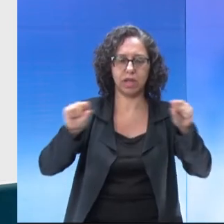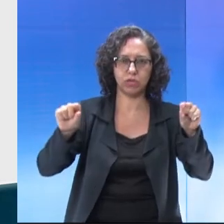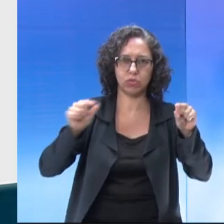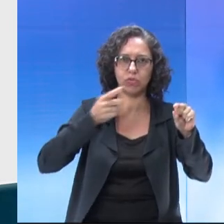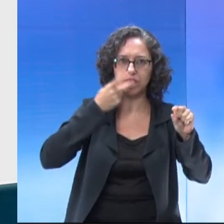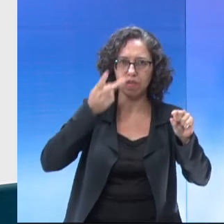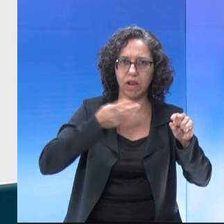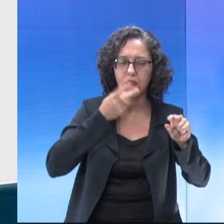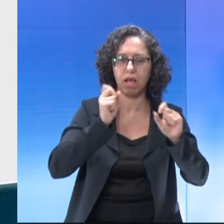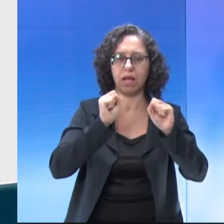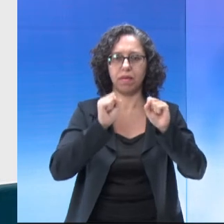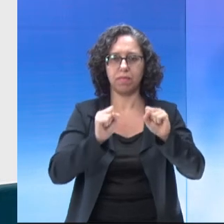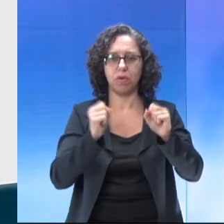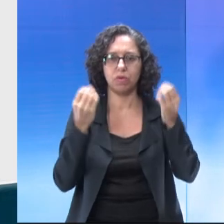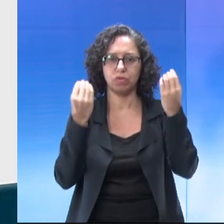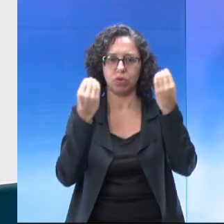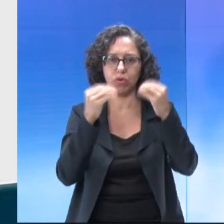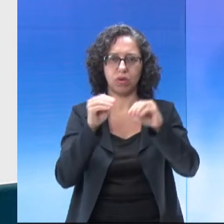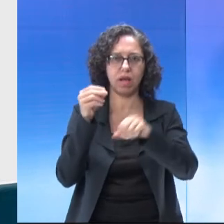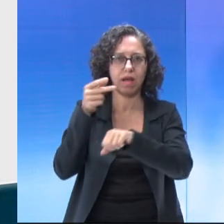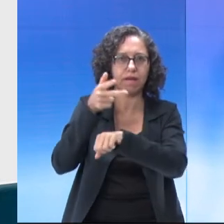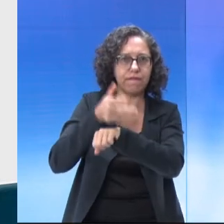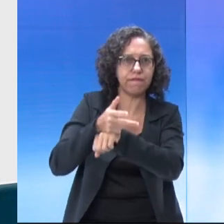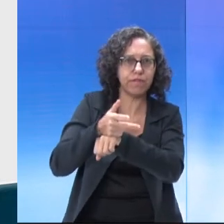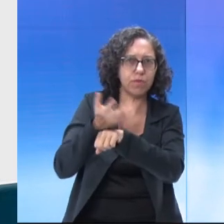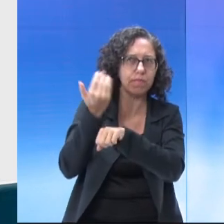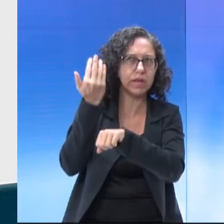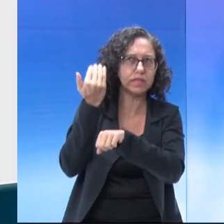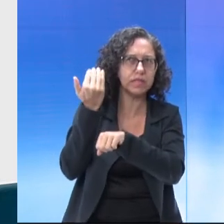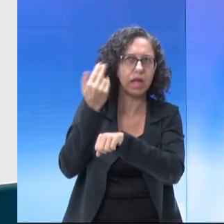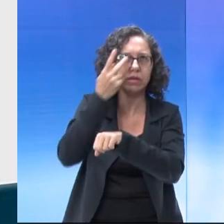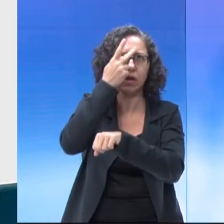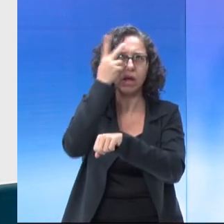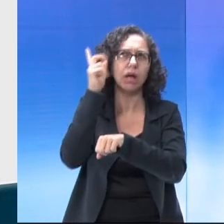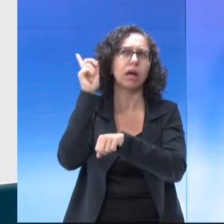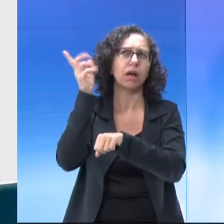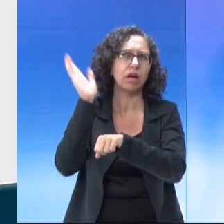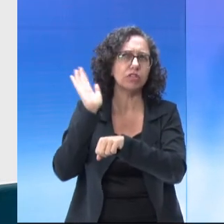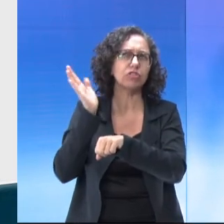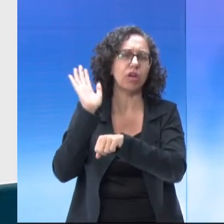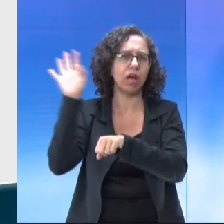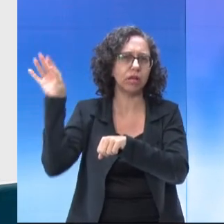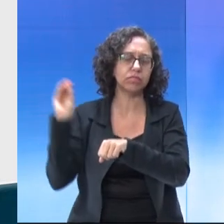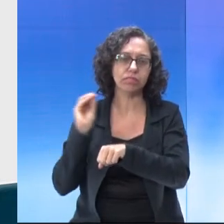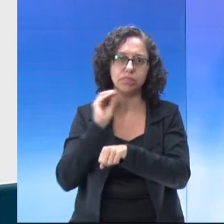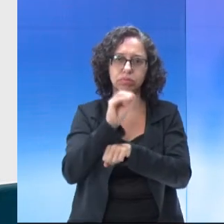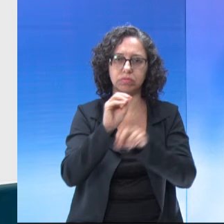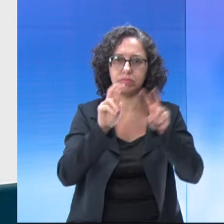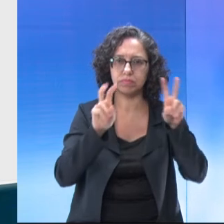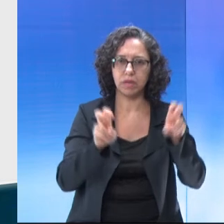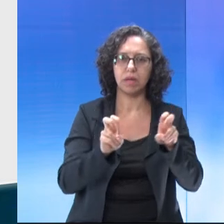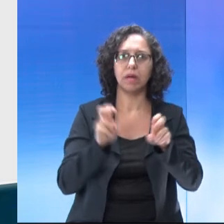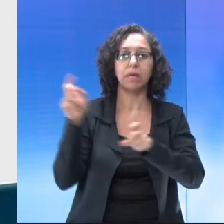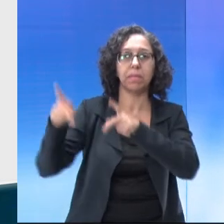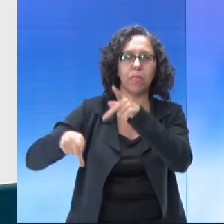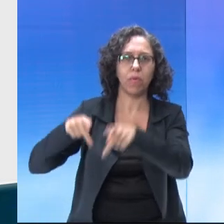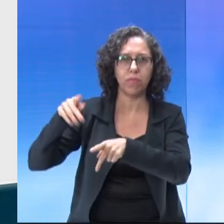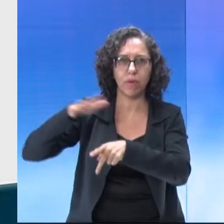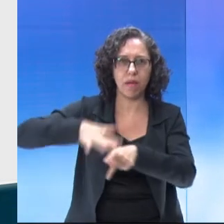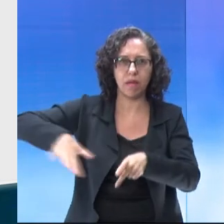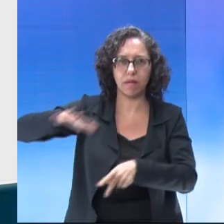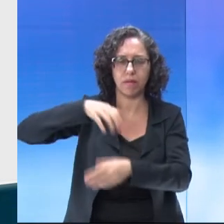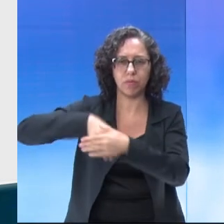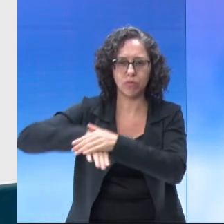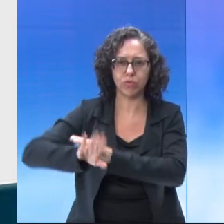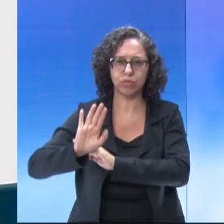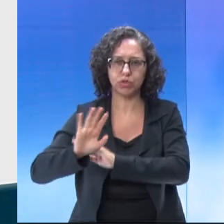no texto o nome de uma obra, de um filme, um dito popular, entre outros. Observe como as 3 afirmativas usam sinal gráfico